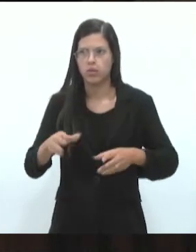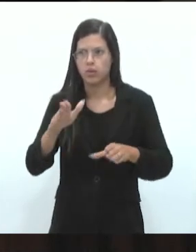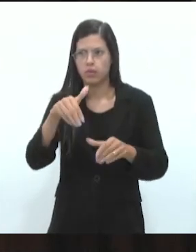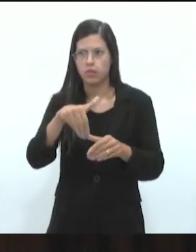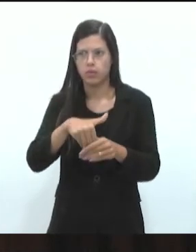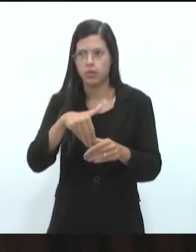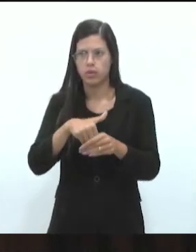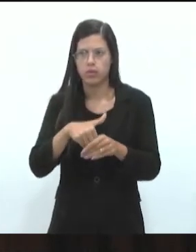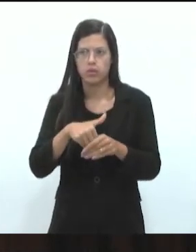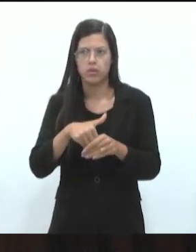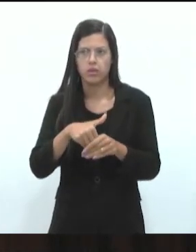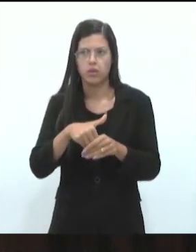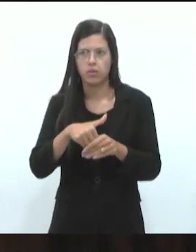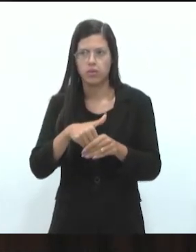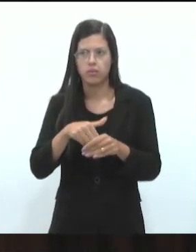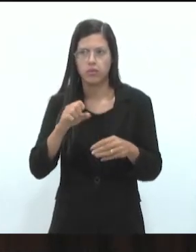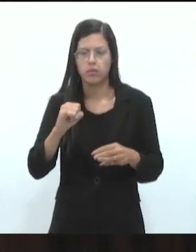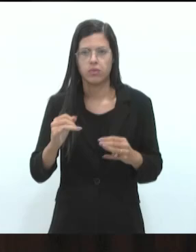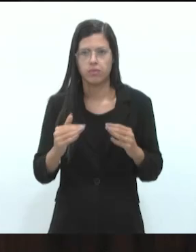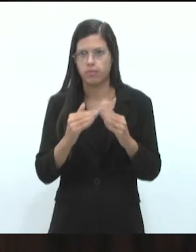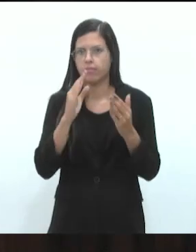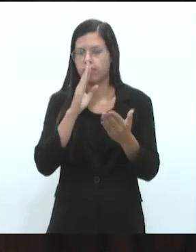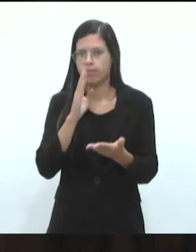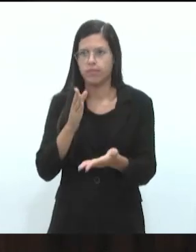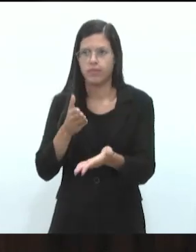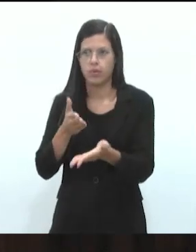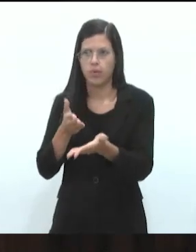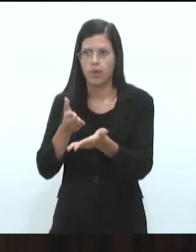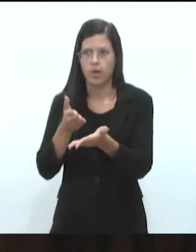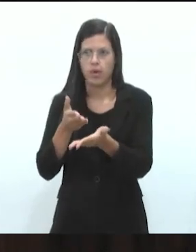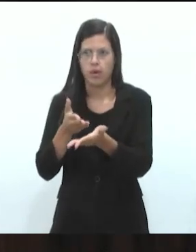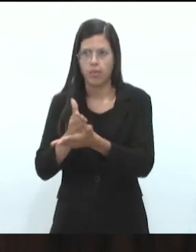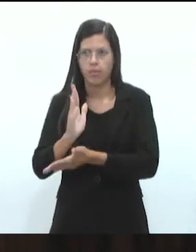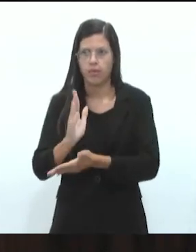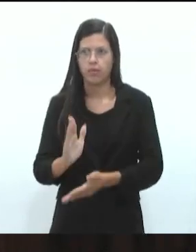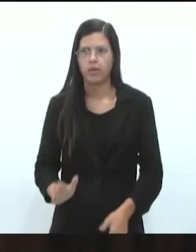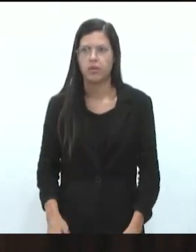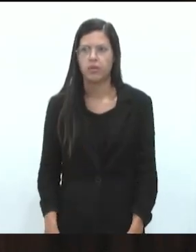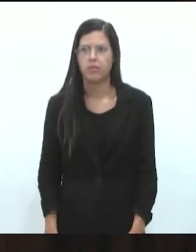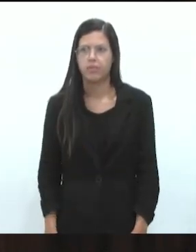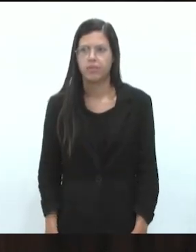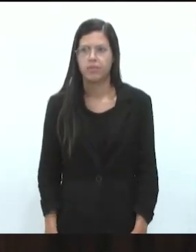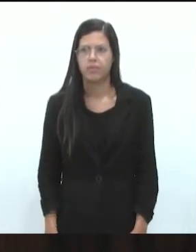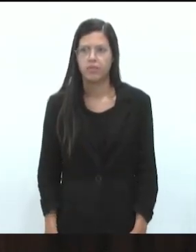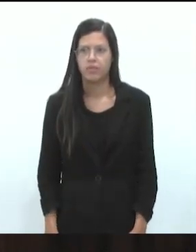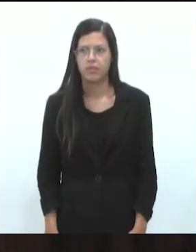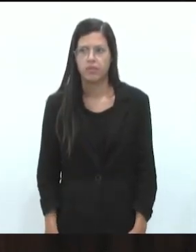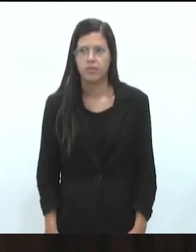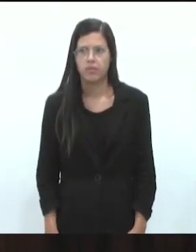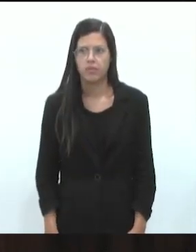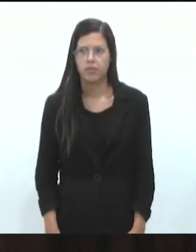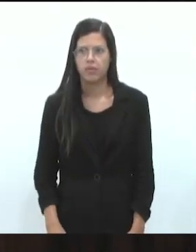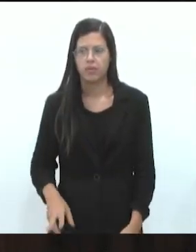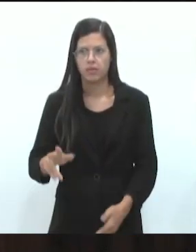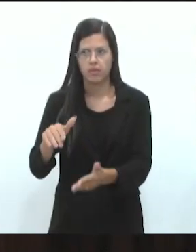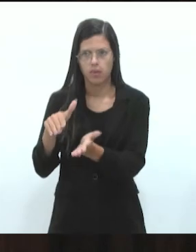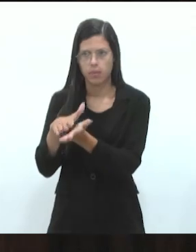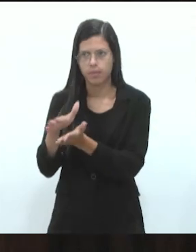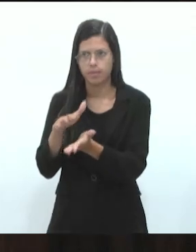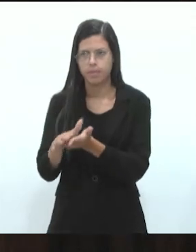Em votação. Senhores que aprovam, permaneçam como estão. Aprovado. Vai à